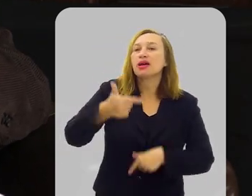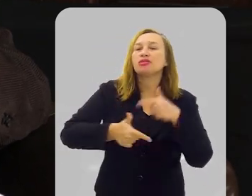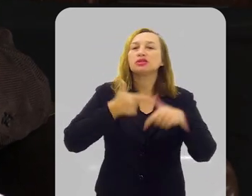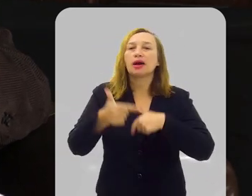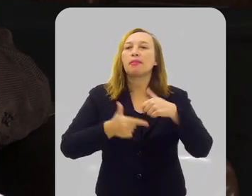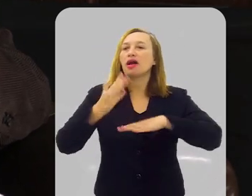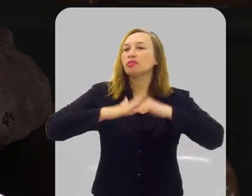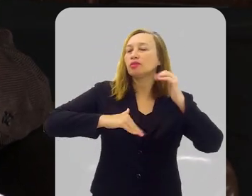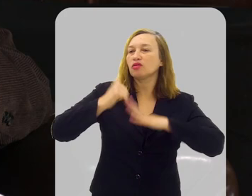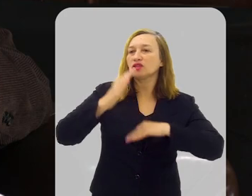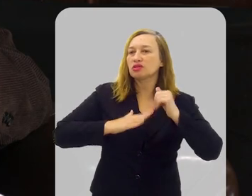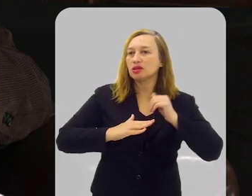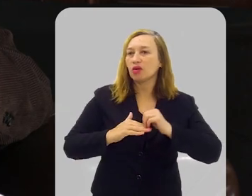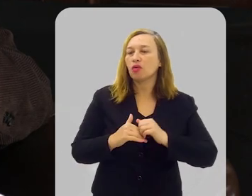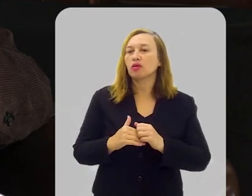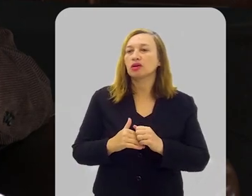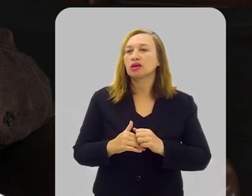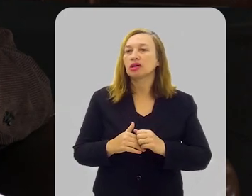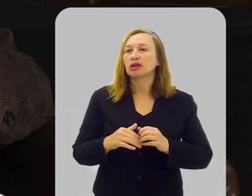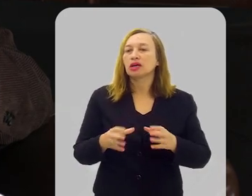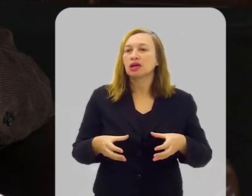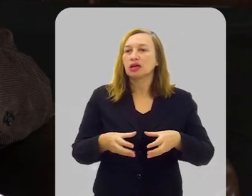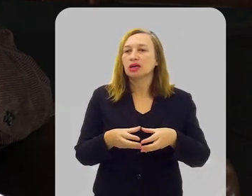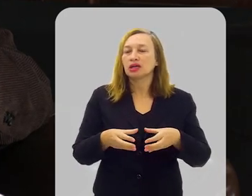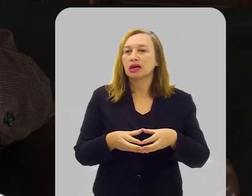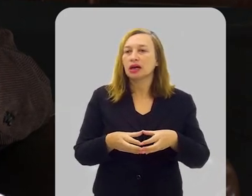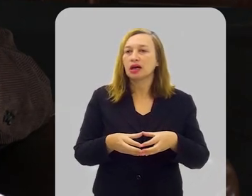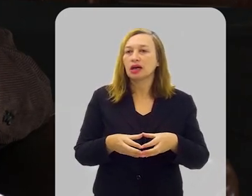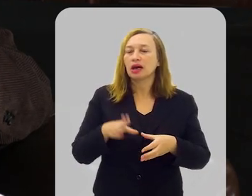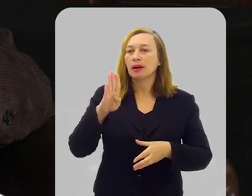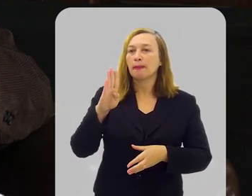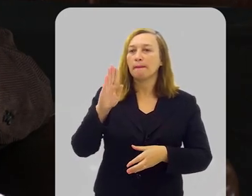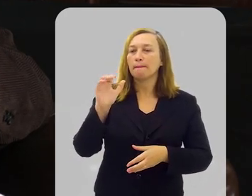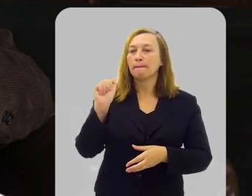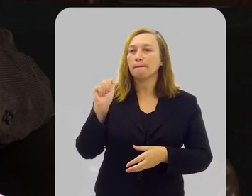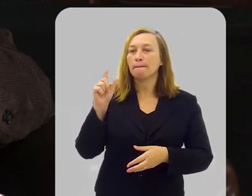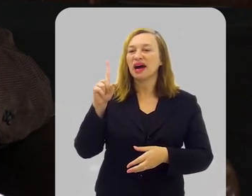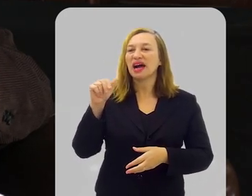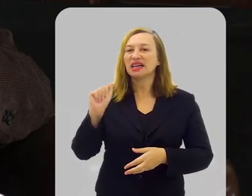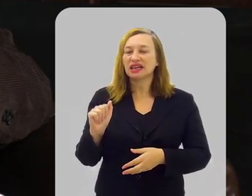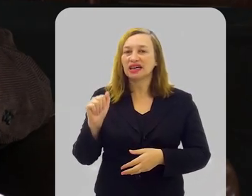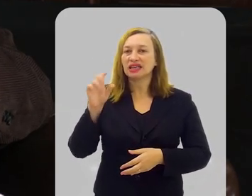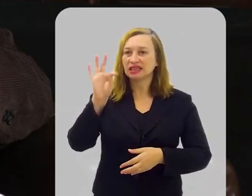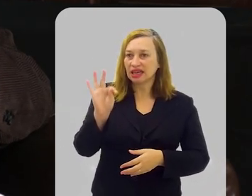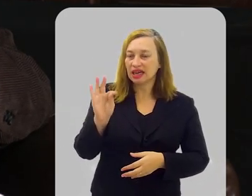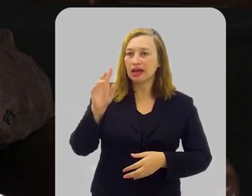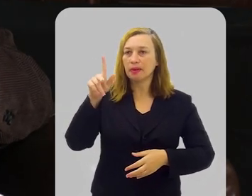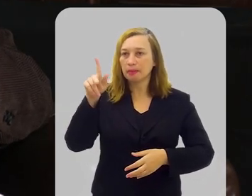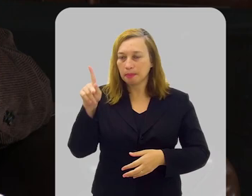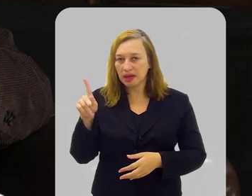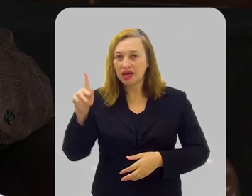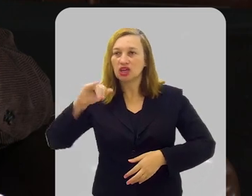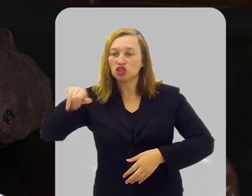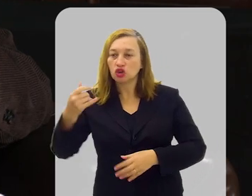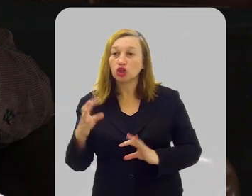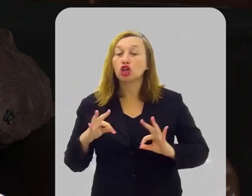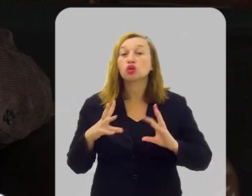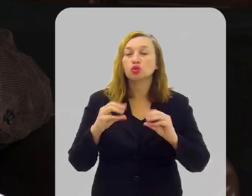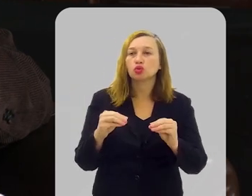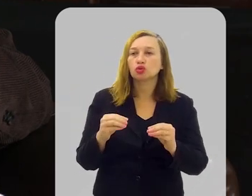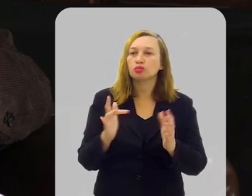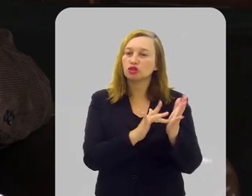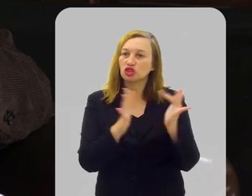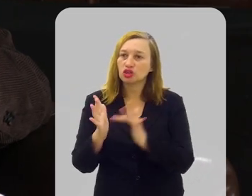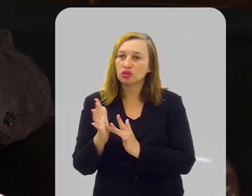Primeiro trabalho profissional foi na banda TPJ. Olha, tudo por Jesus. Viajaram até para o exterior